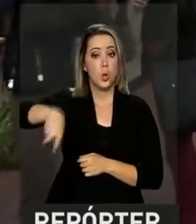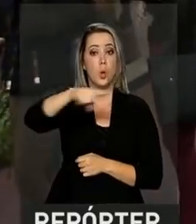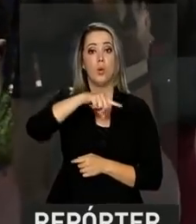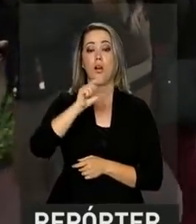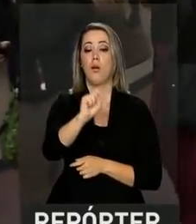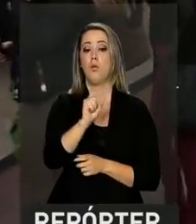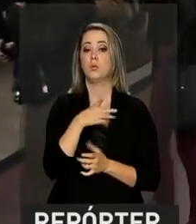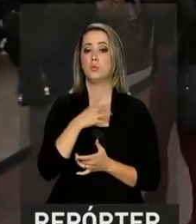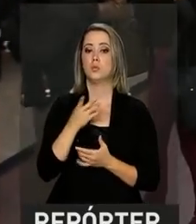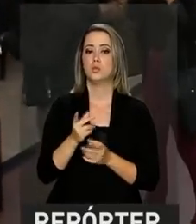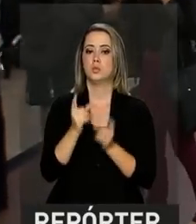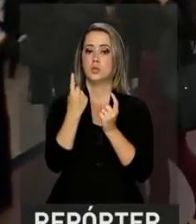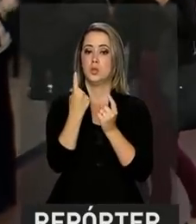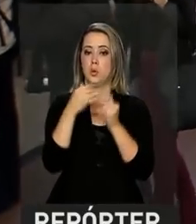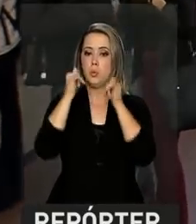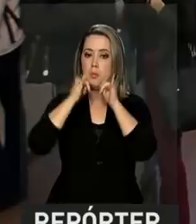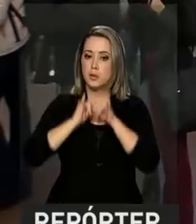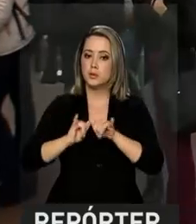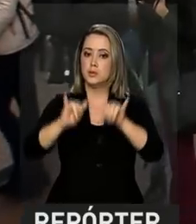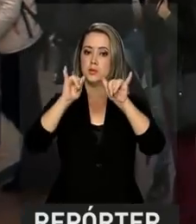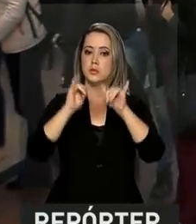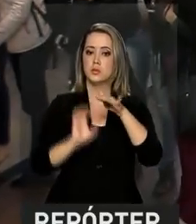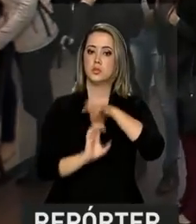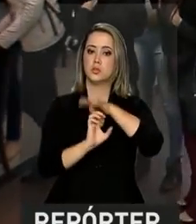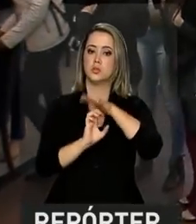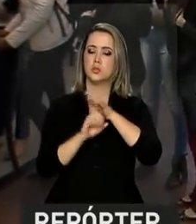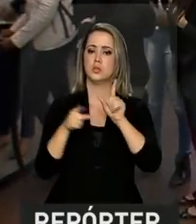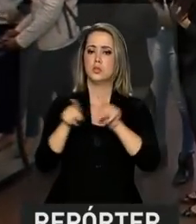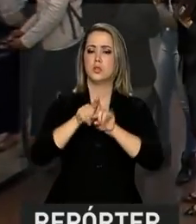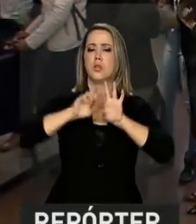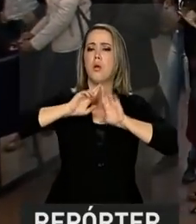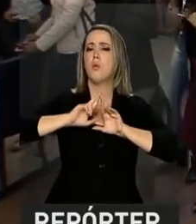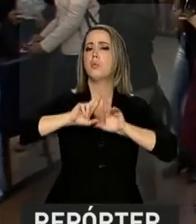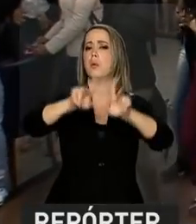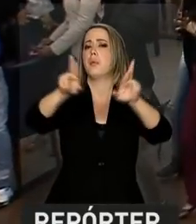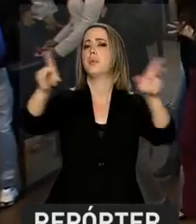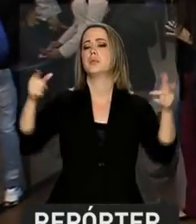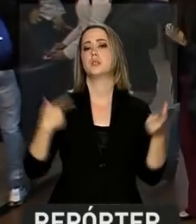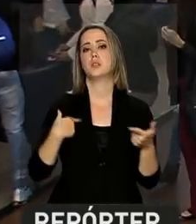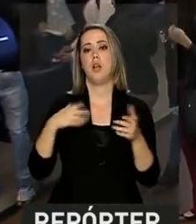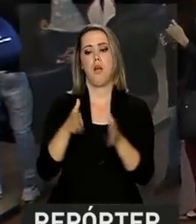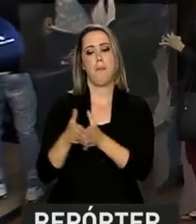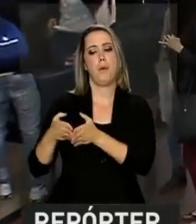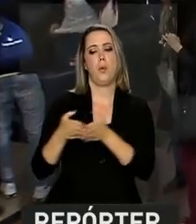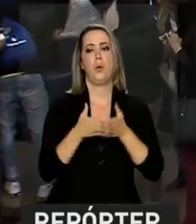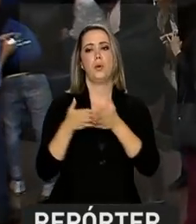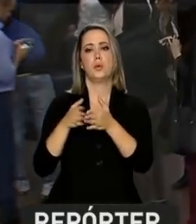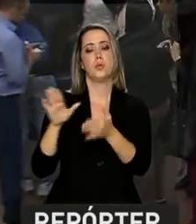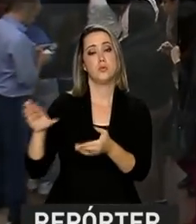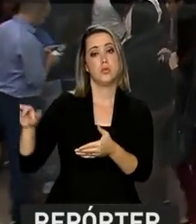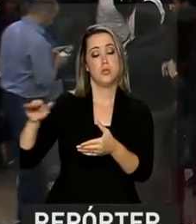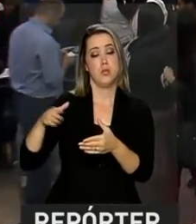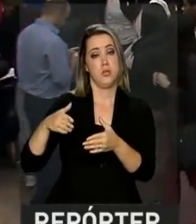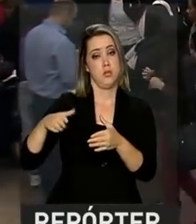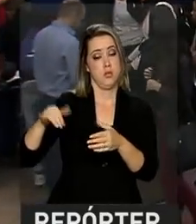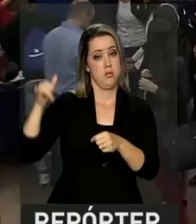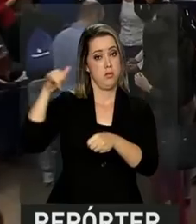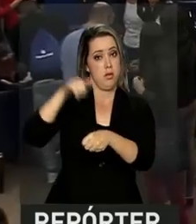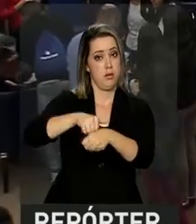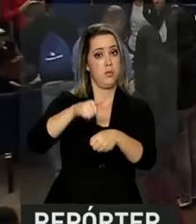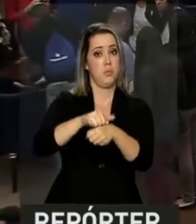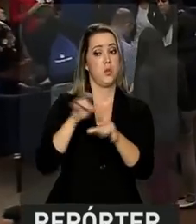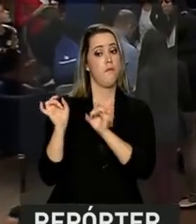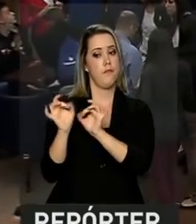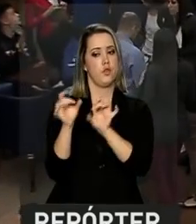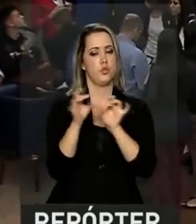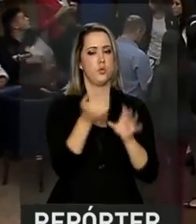que uma distribuidora de energia elétrica, lotes de linhas de transmissão, portos fluviais e aeroportos foram leiloados pelo governo